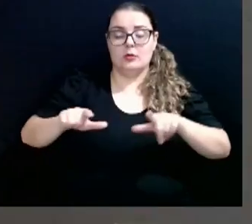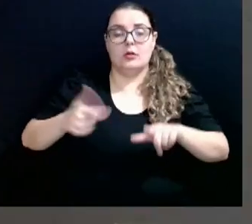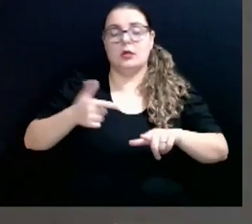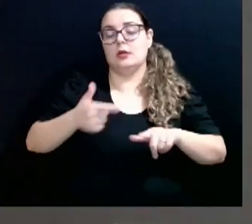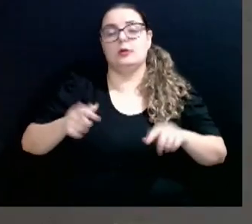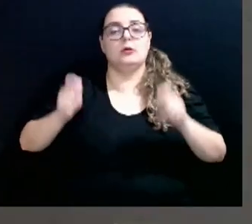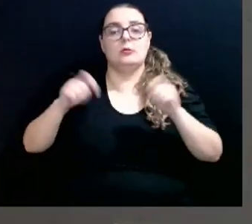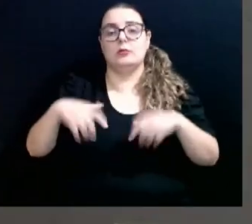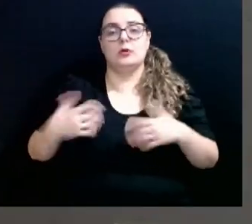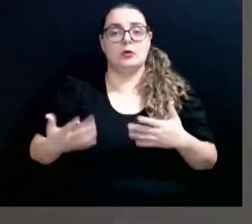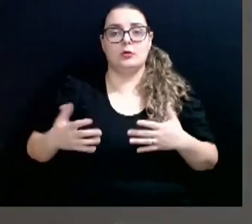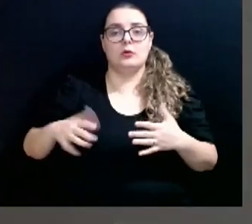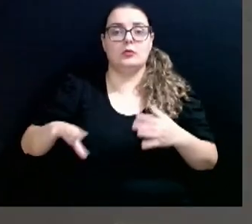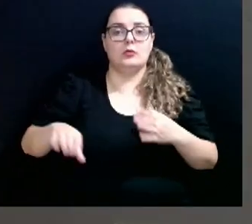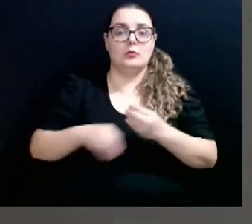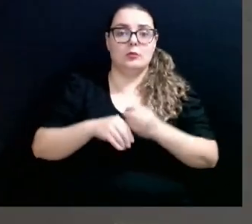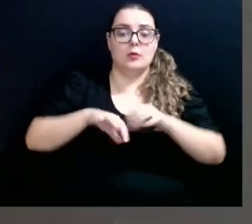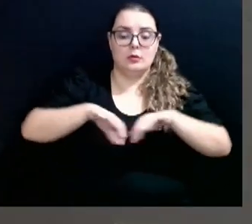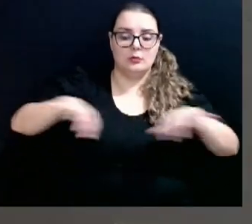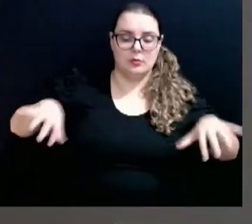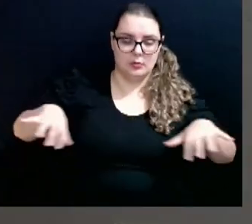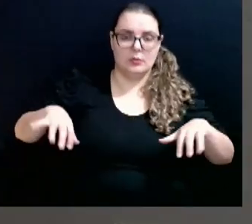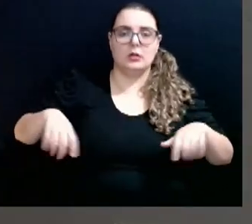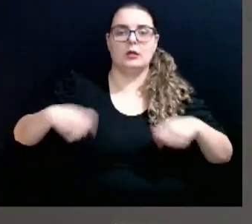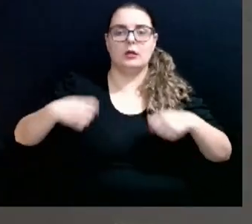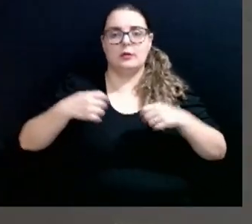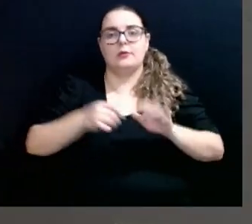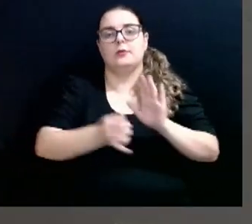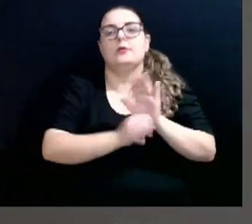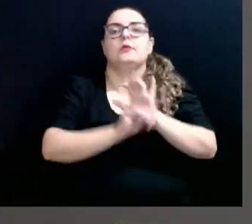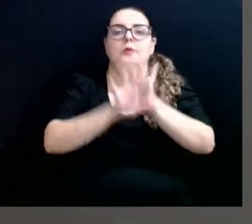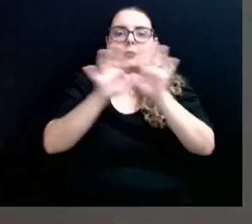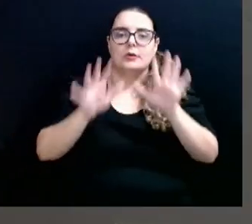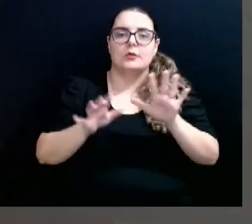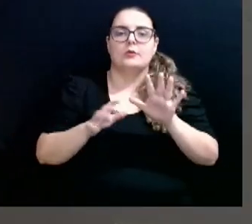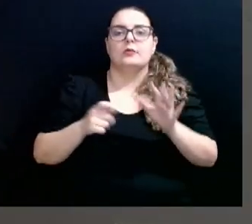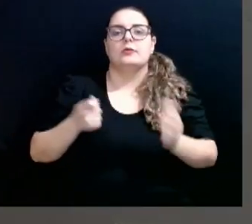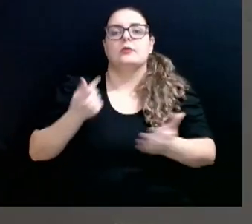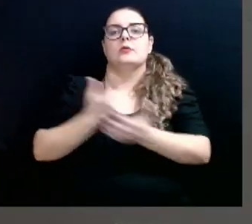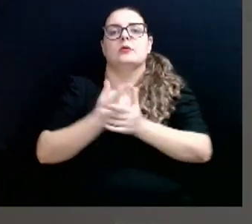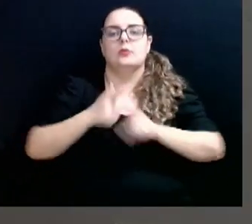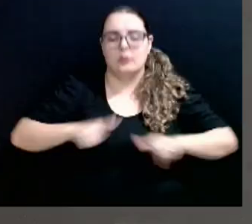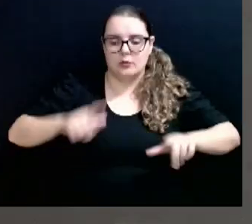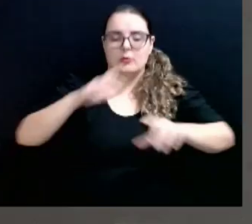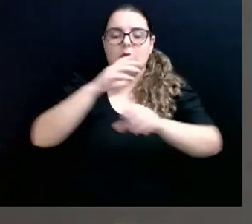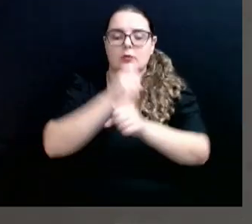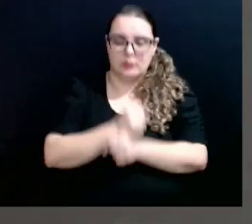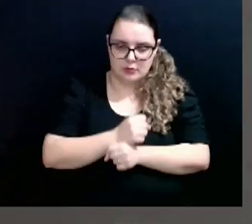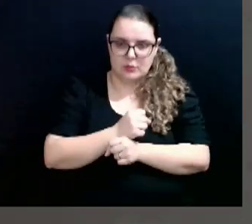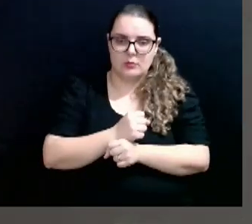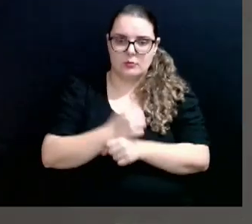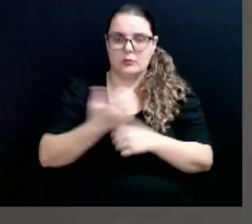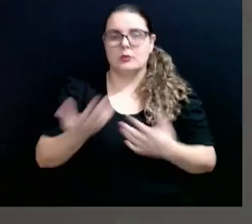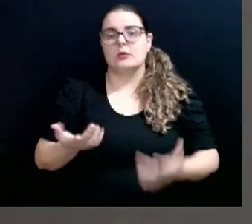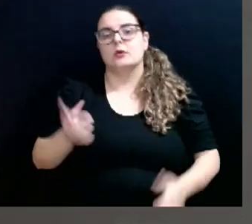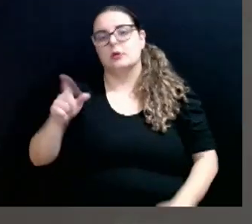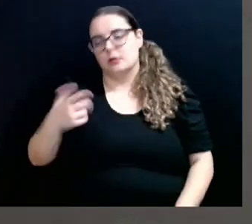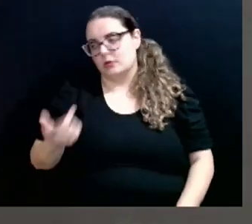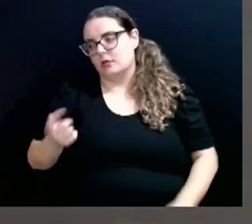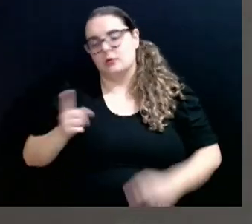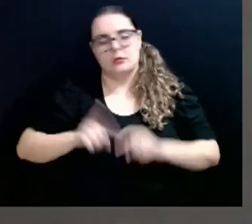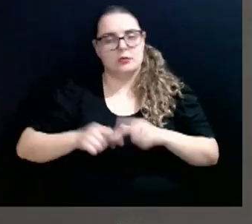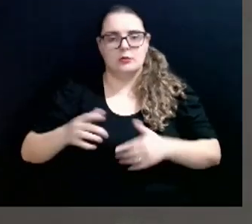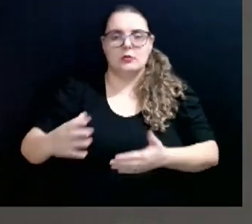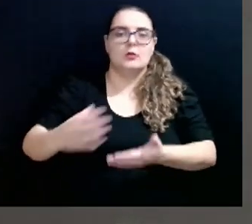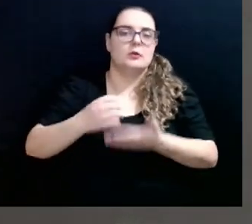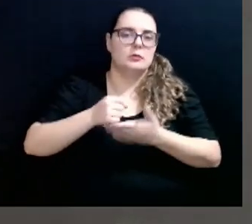o lote. Ela tem que, o edital vai dizer bem claro, você está adquirindo aquele lote total. Então, realmente são mercadores apreendidos e muitas vezes não vai ser só